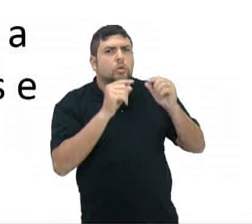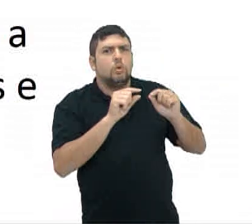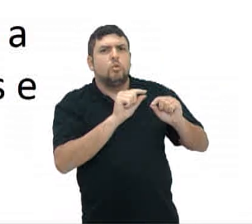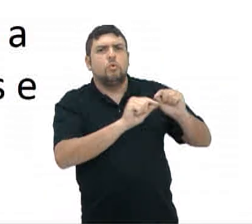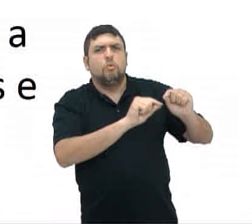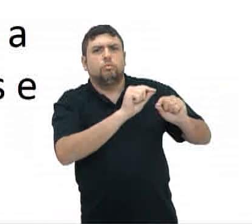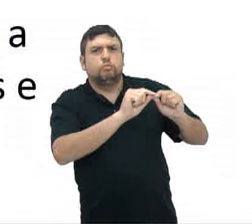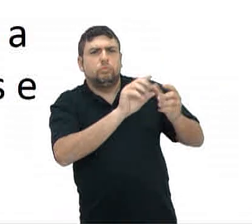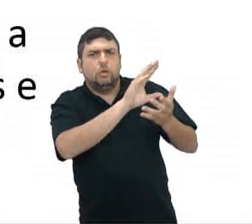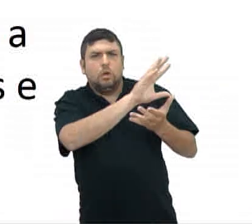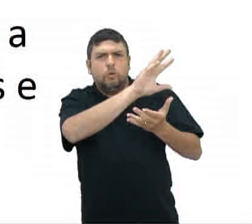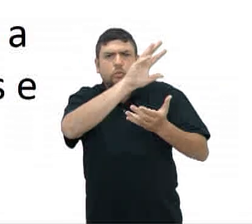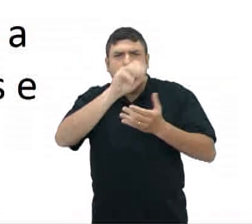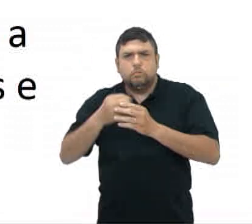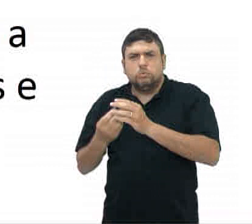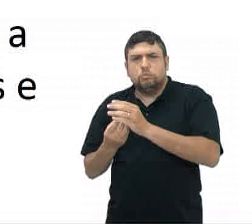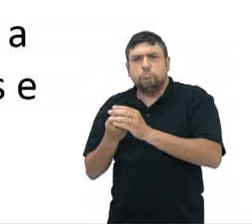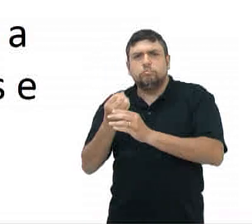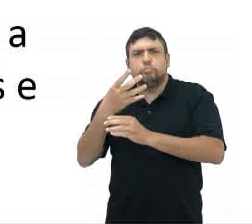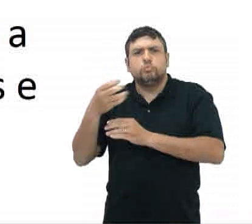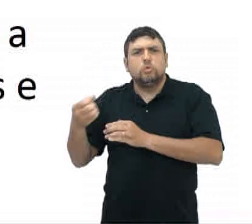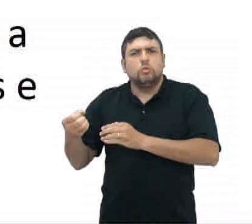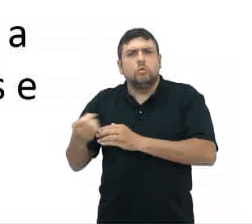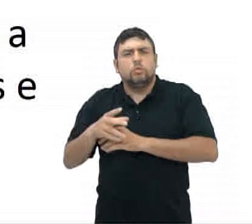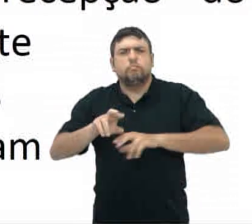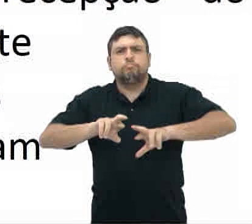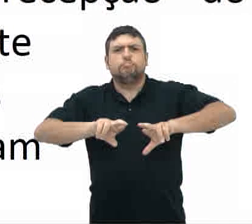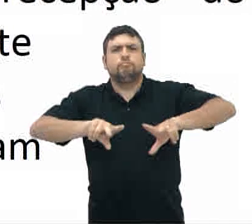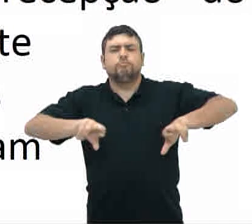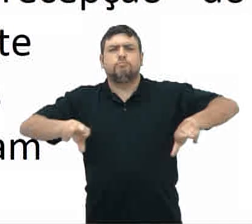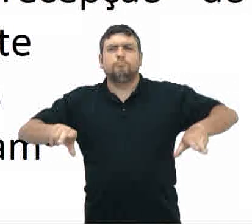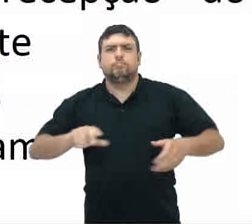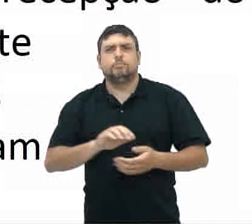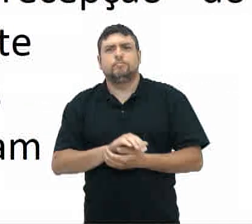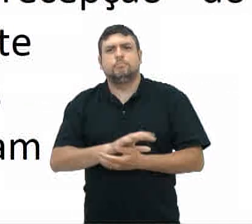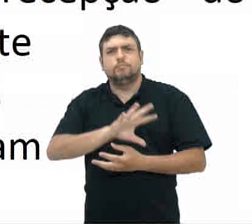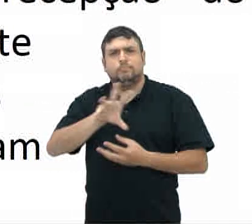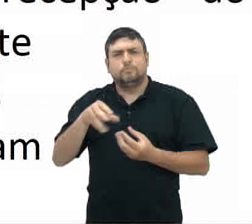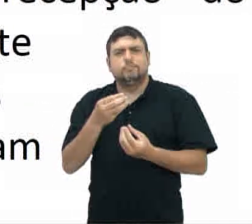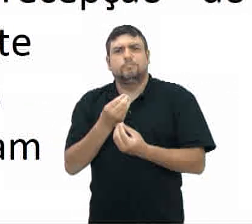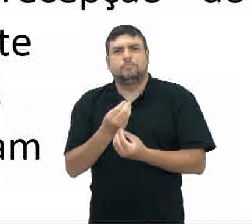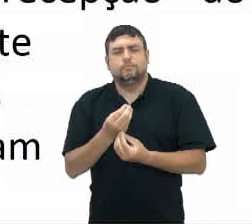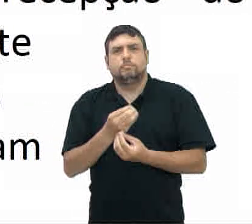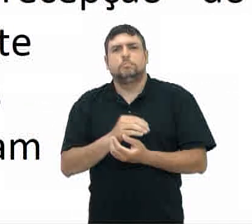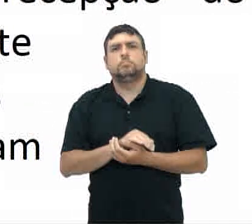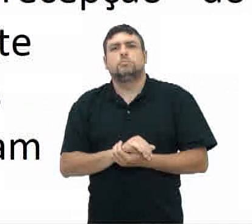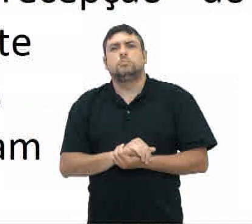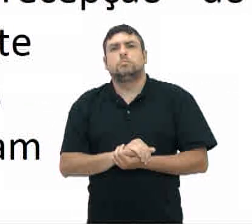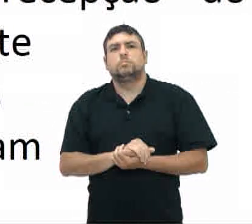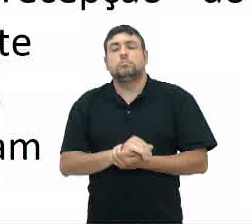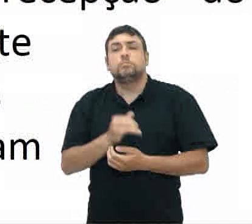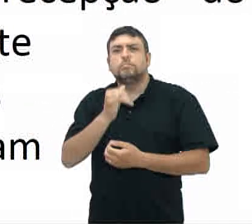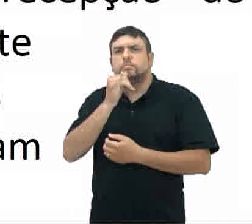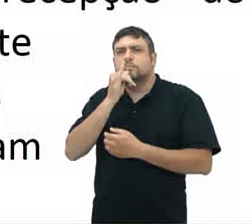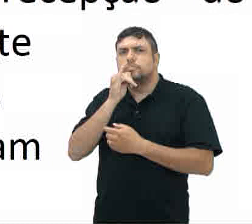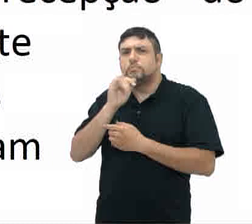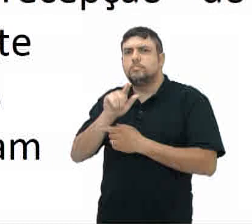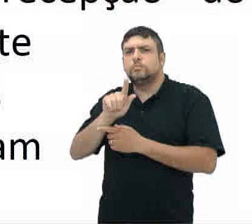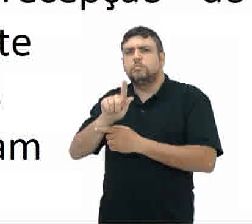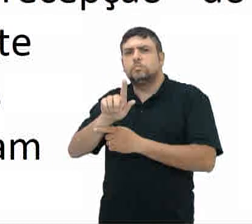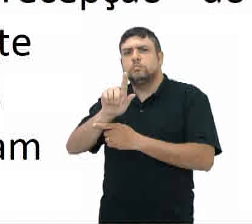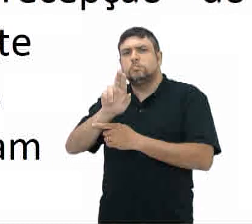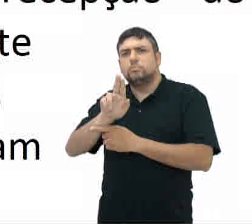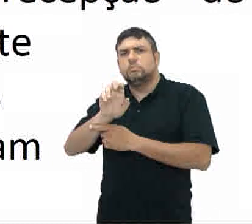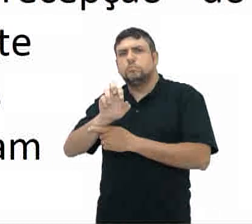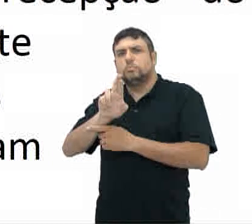movimentos artísticos e obras icônicas na história da arte. É o caso da Guernica, de Picasso, que imortalizou